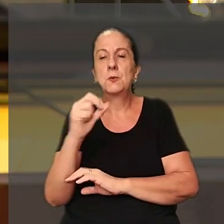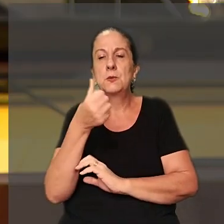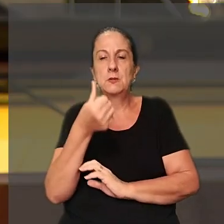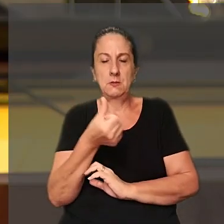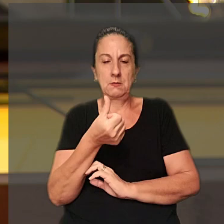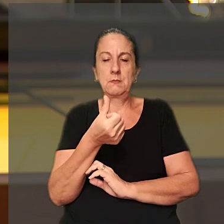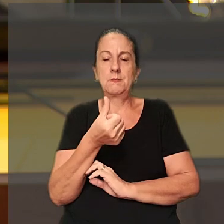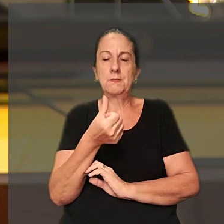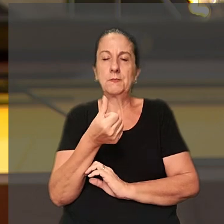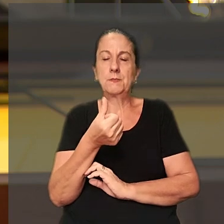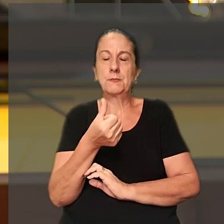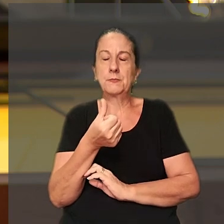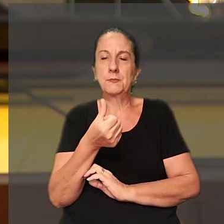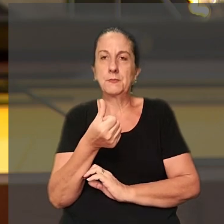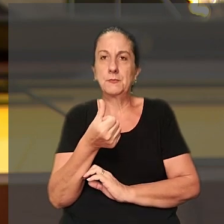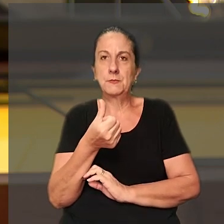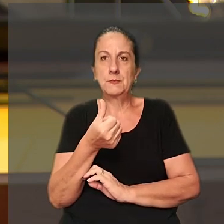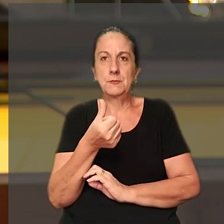2006